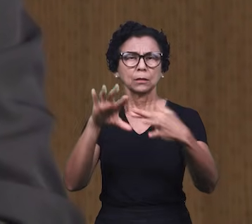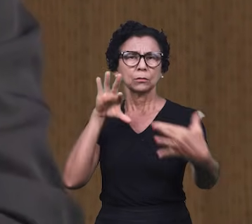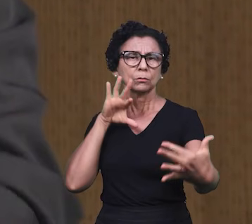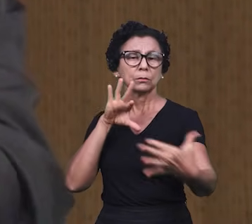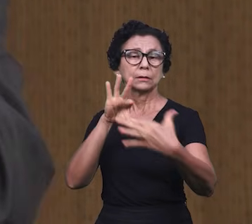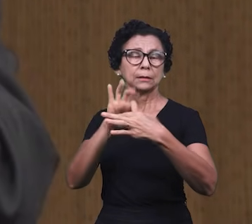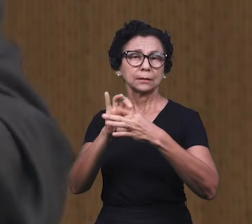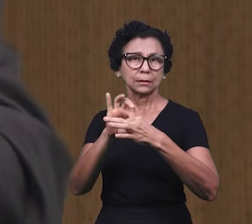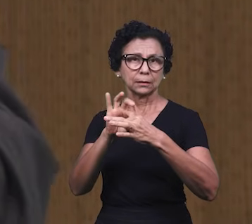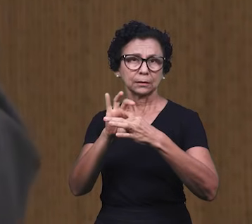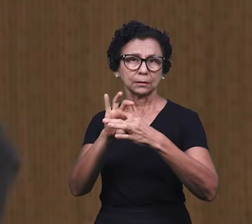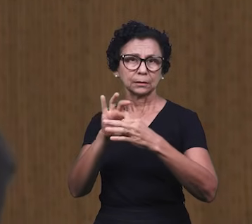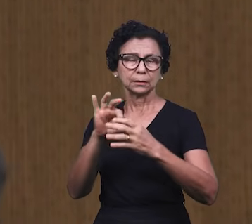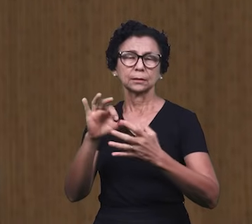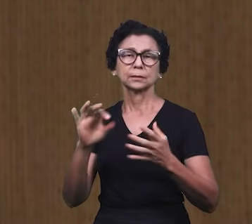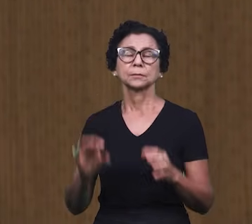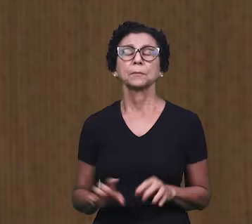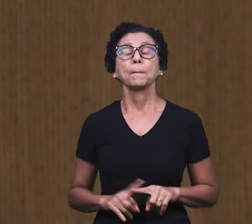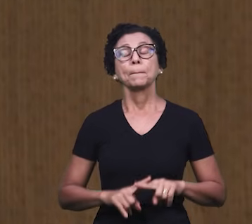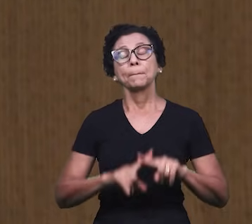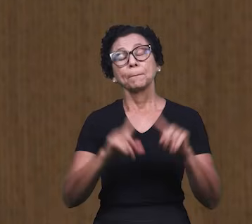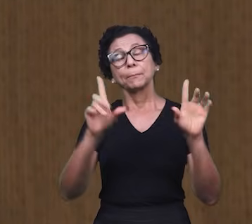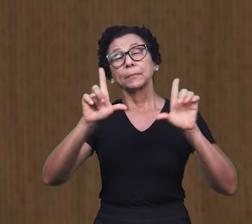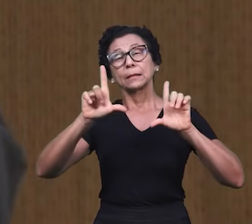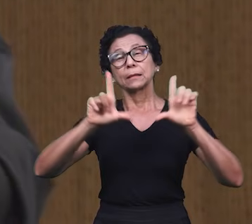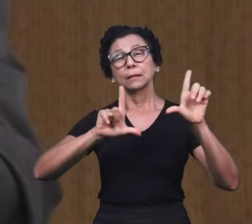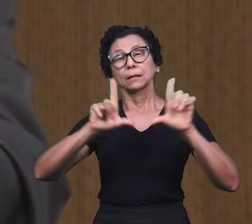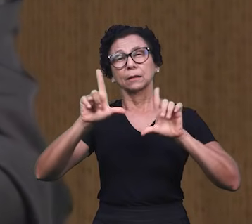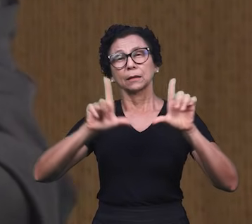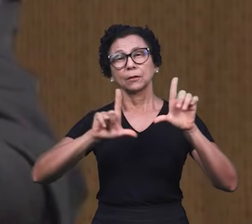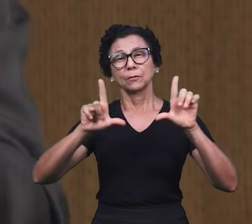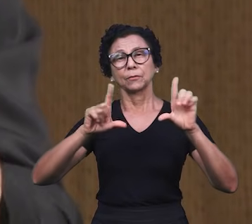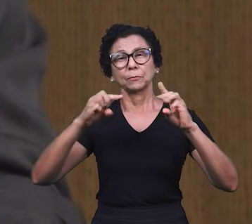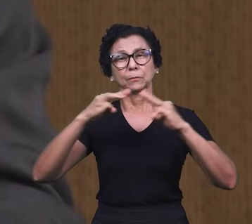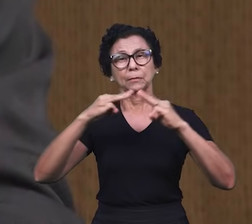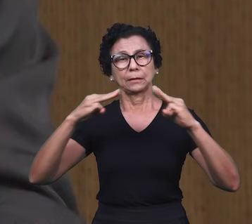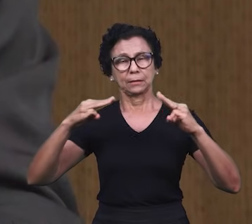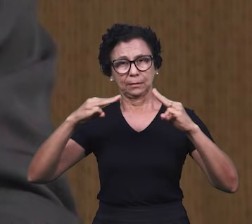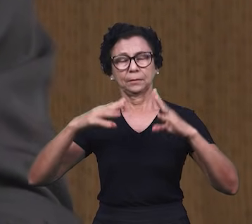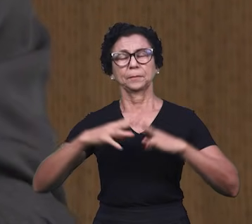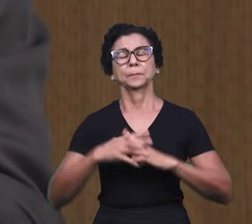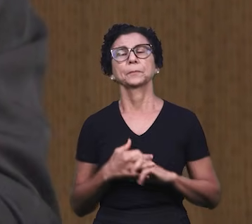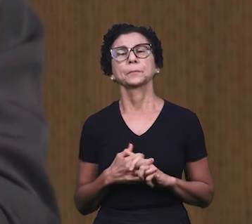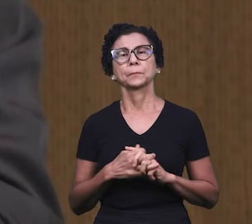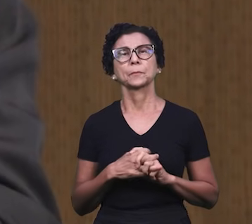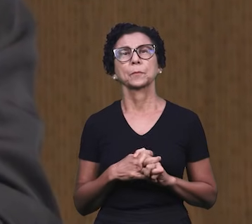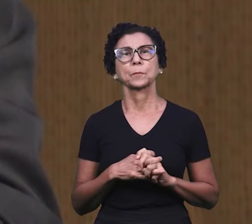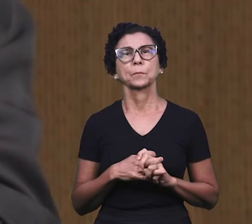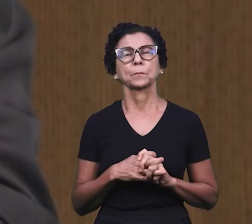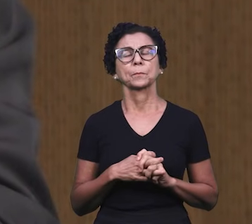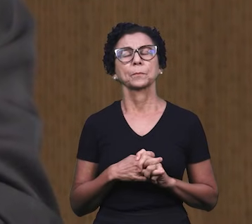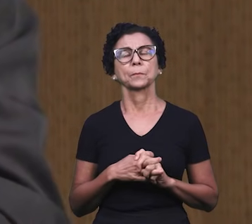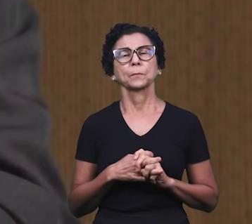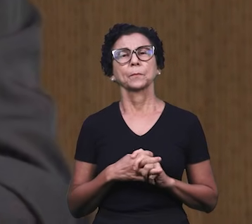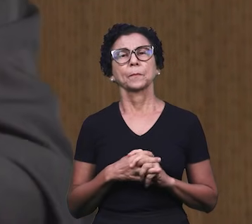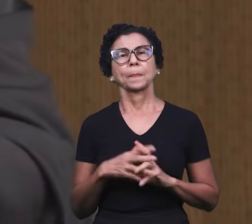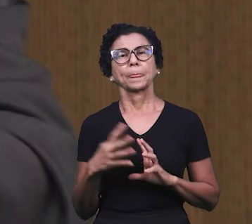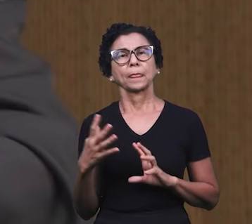né? Agora, a TV, sinal da TV, da nossa TV Manaim, e aqueles que